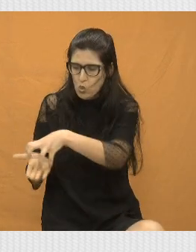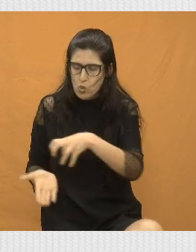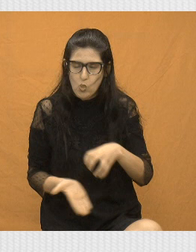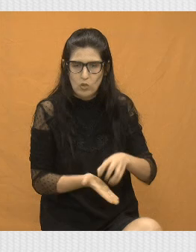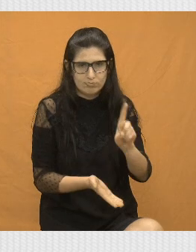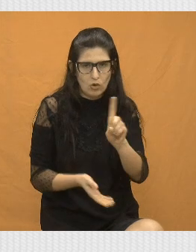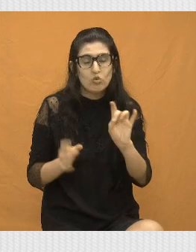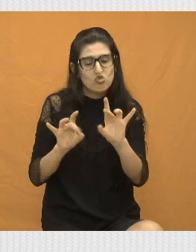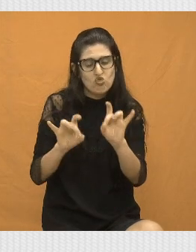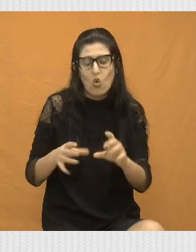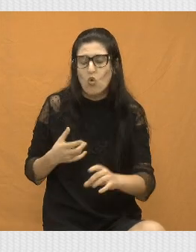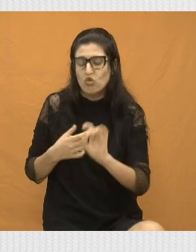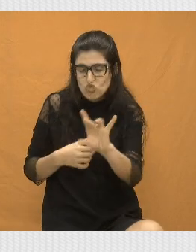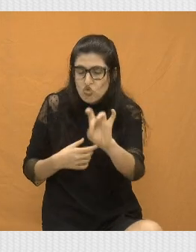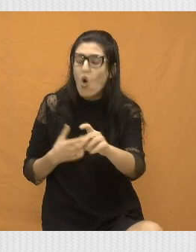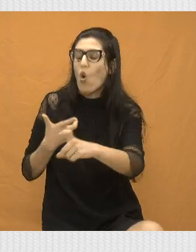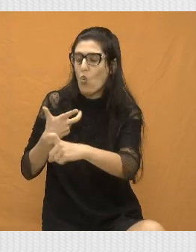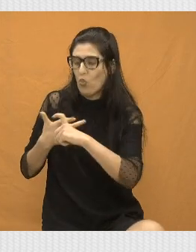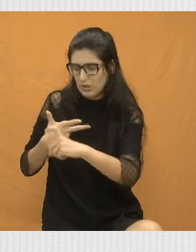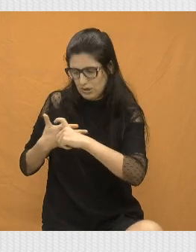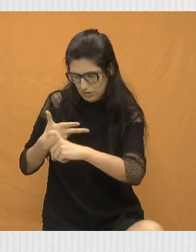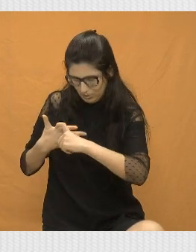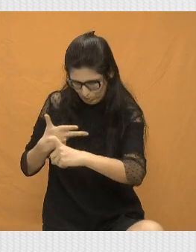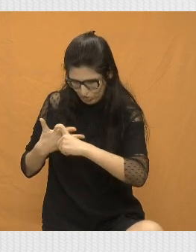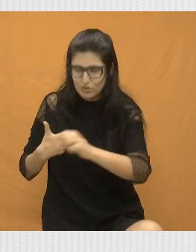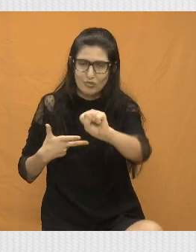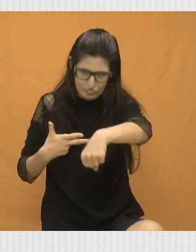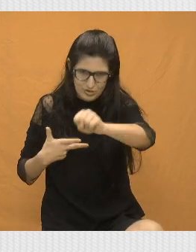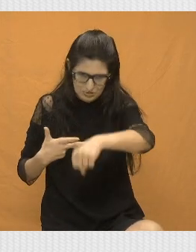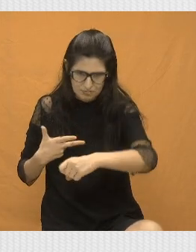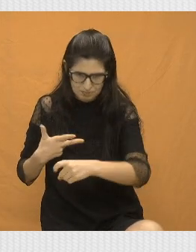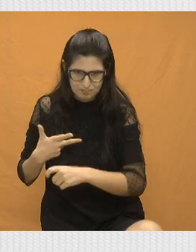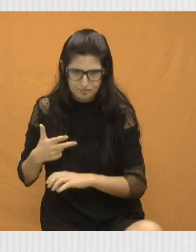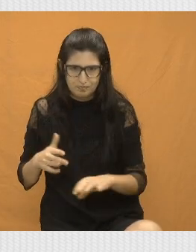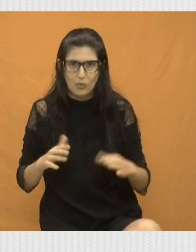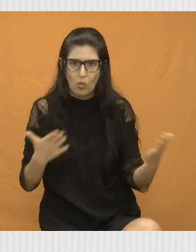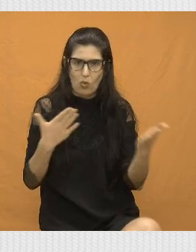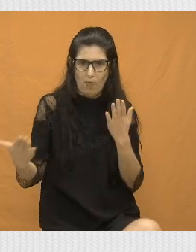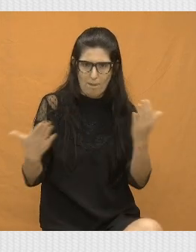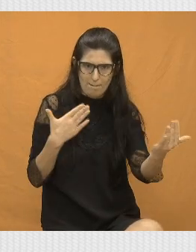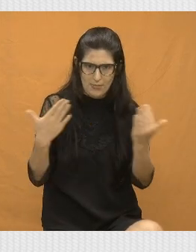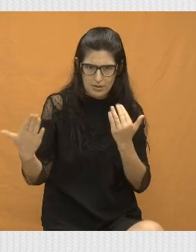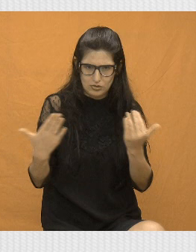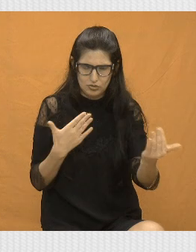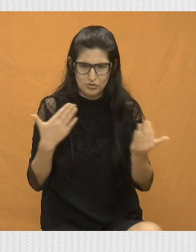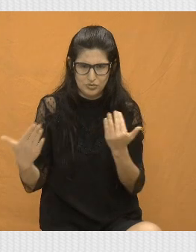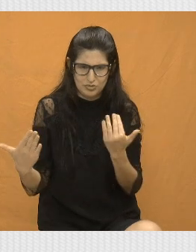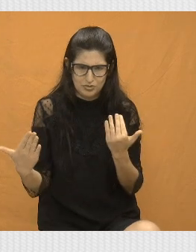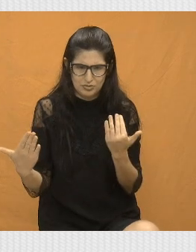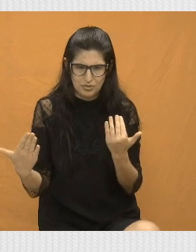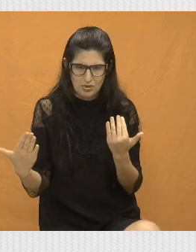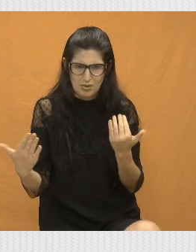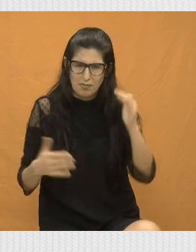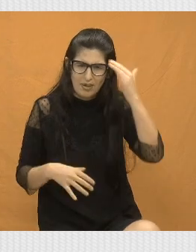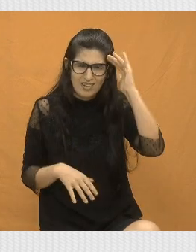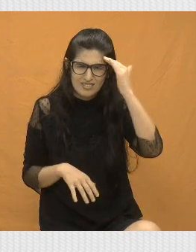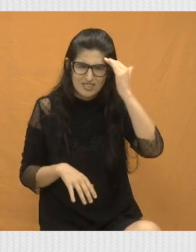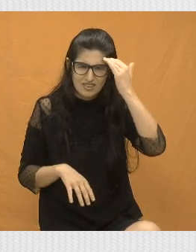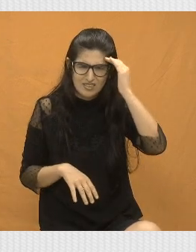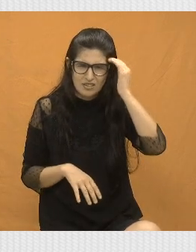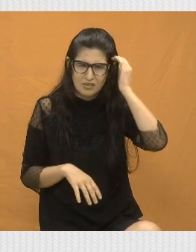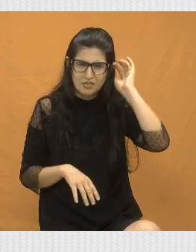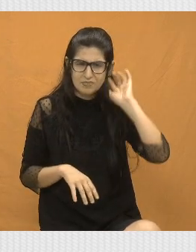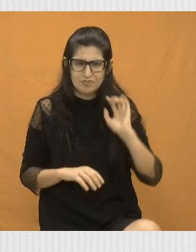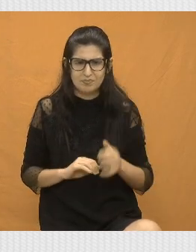Poder Executivo. Tá? Então aqui nós temos um comparativo que eu vou detalhar para vocês ficarem mais claro essas